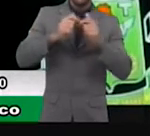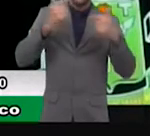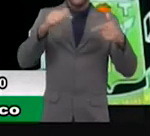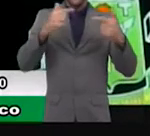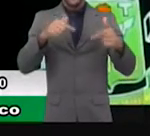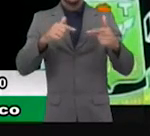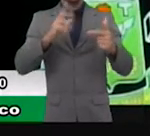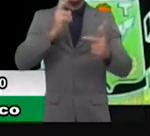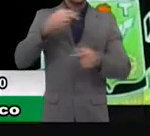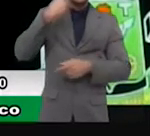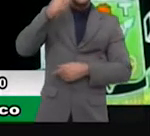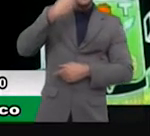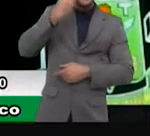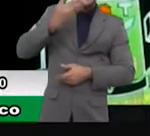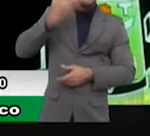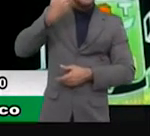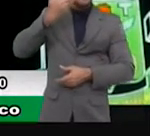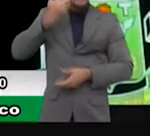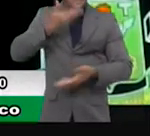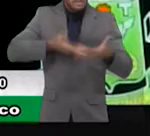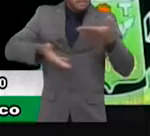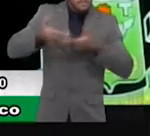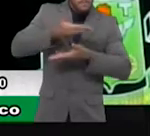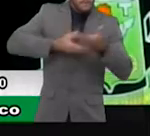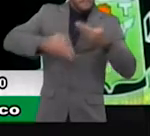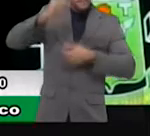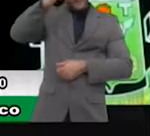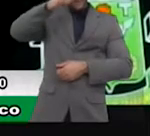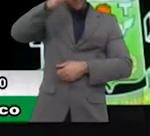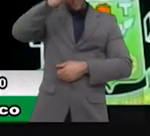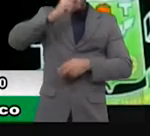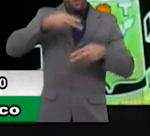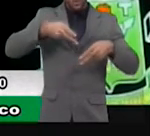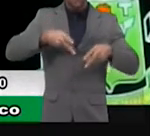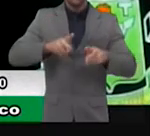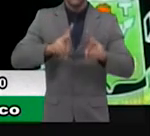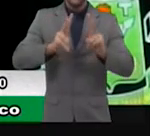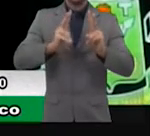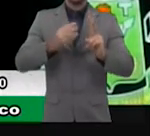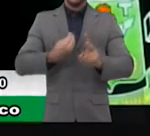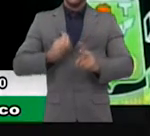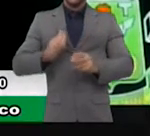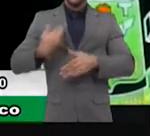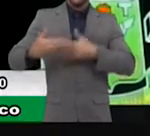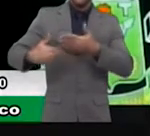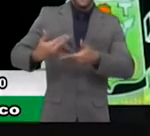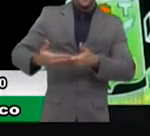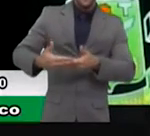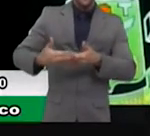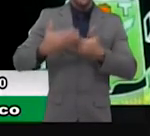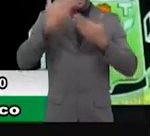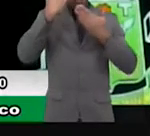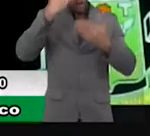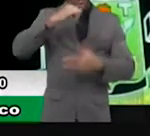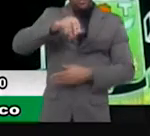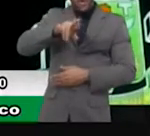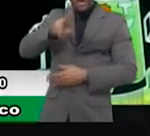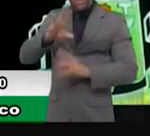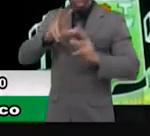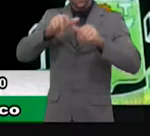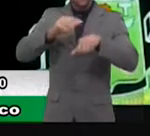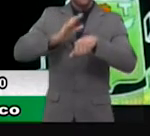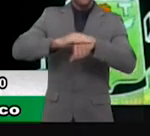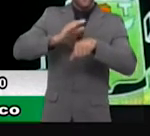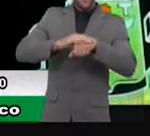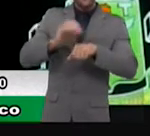um aprendizado e quero levar isso para o resto da minha vida. Muito obrigado, senhor Jair. Muito obrigado por tudo que o senhor fez por Osasco e